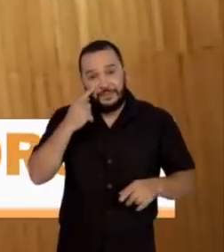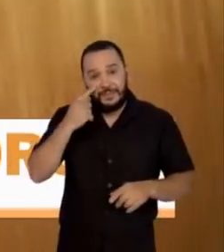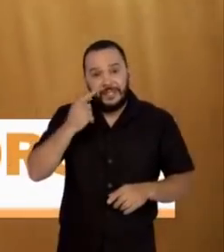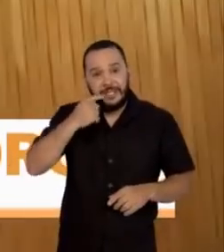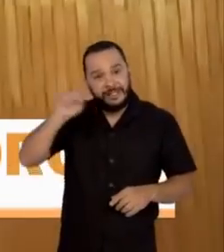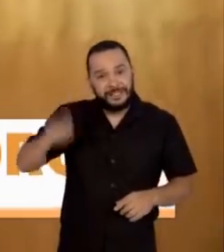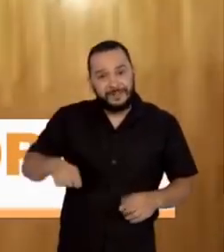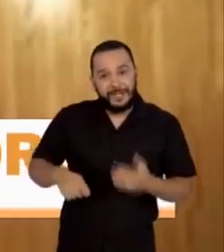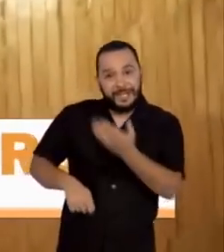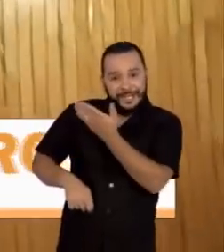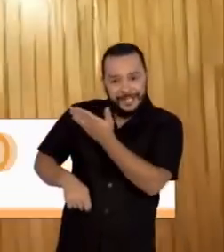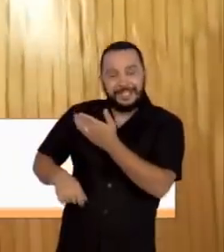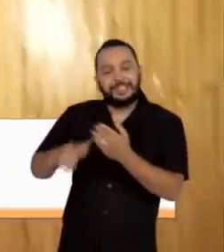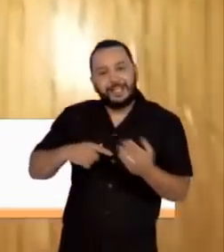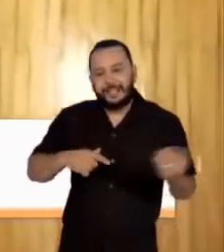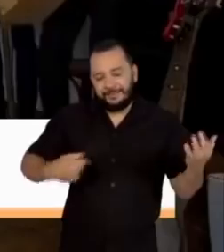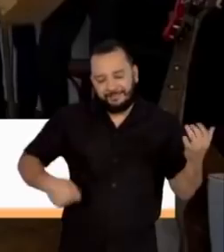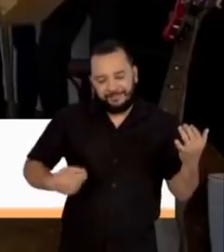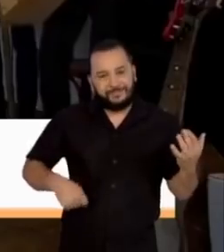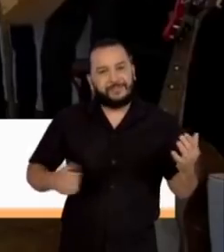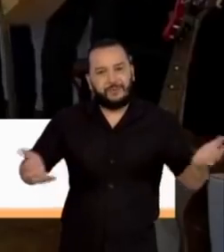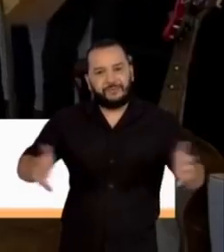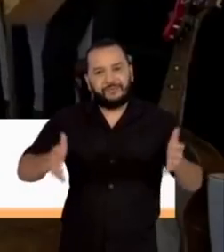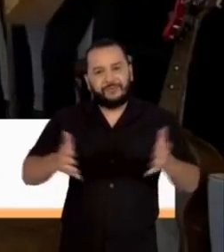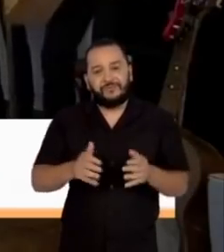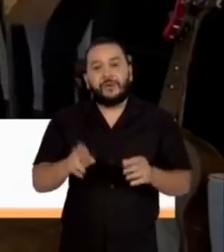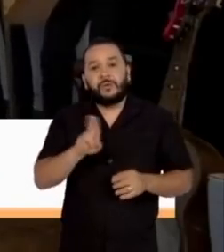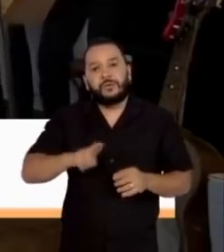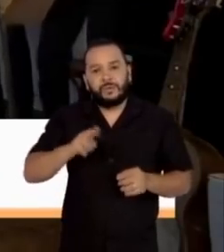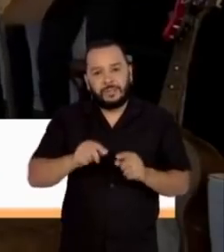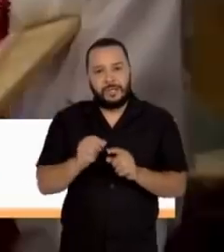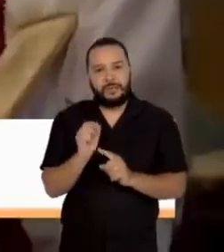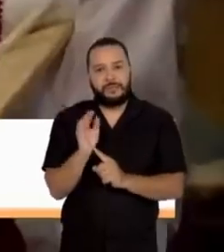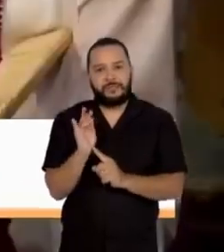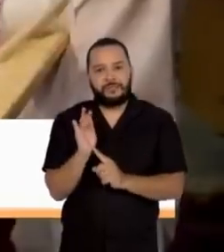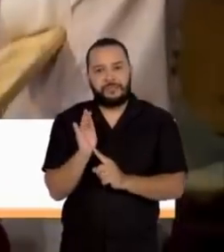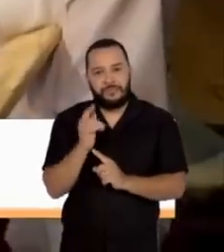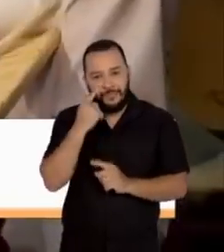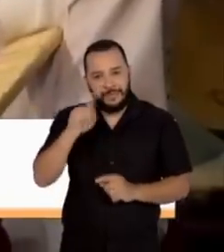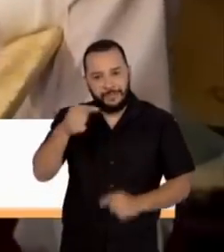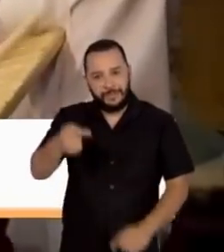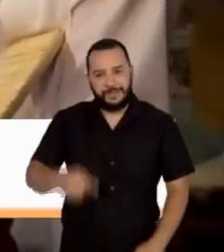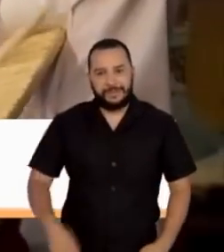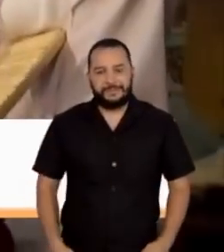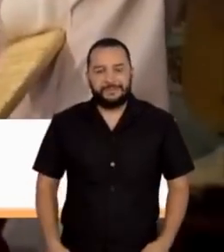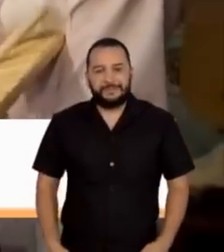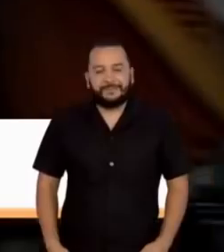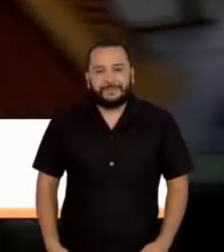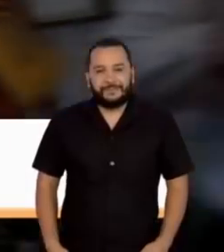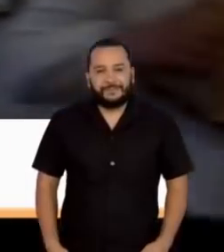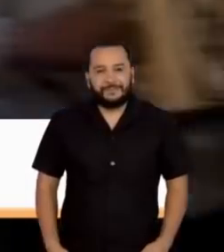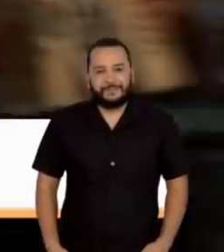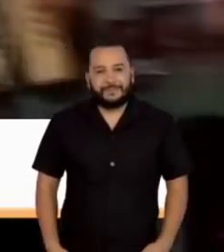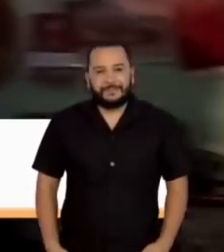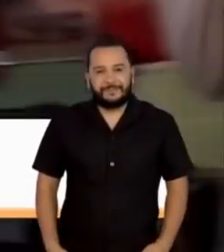faz guitarras, sanfonas e tambores com palitos de fósforo. A gente mostra já já.